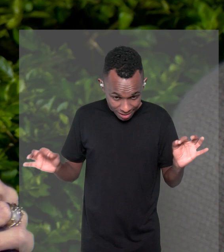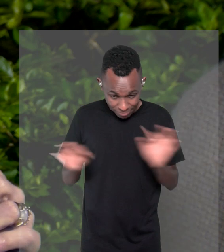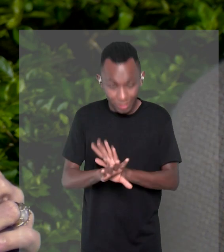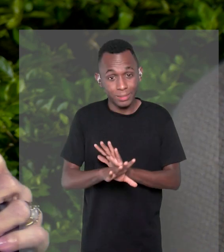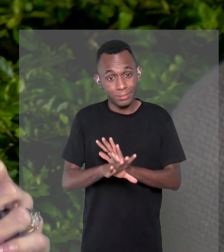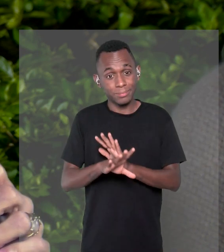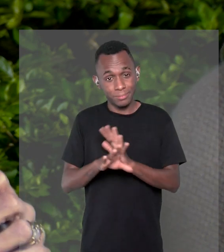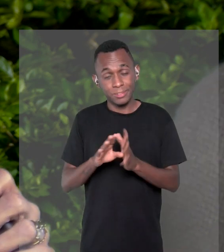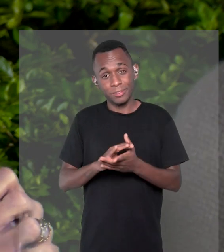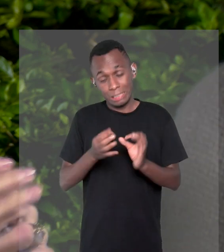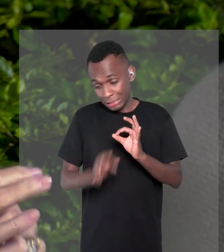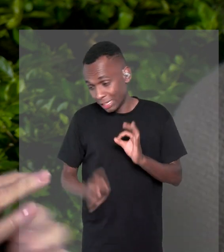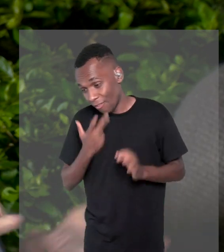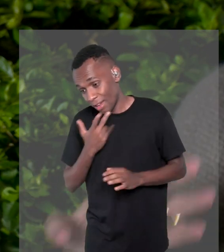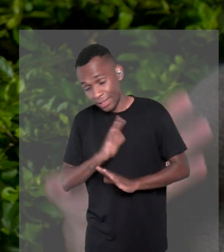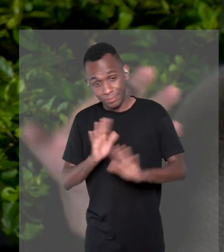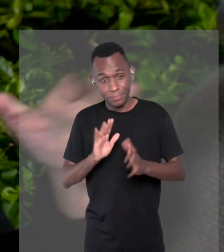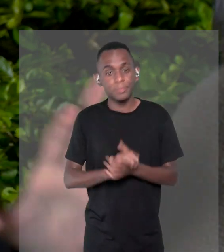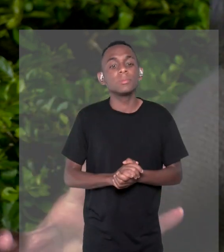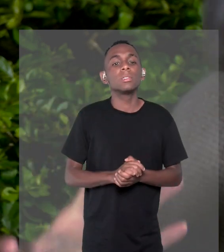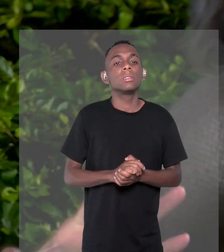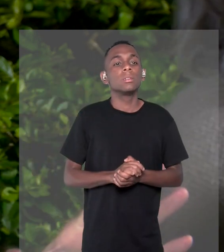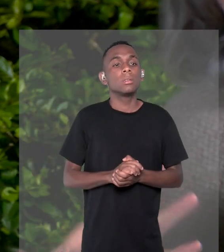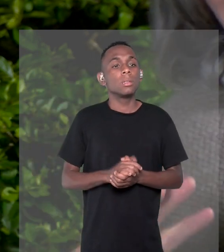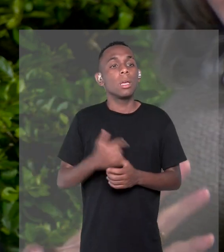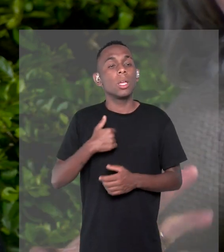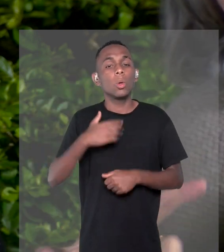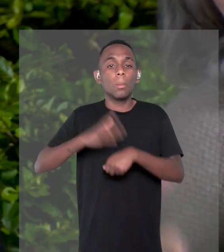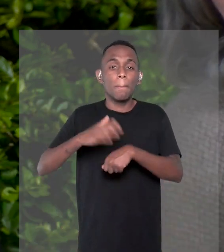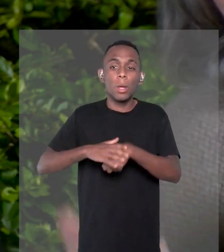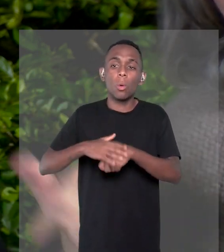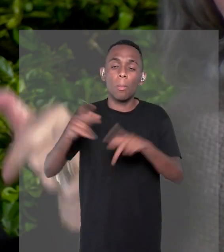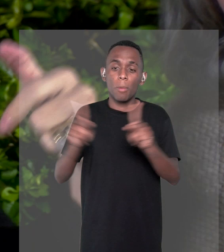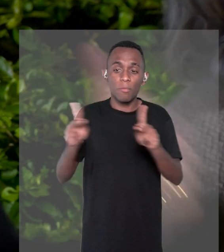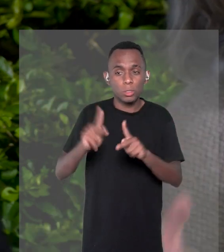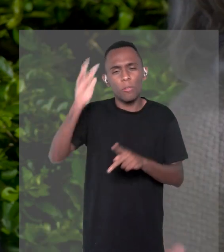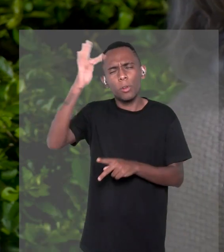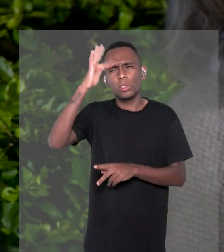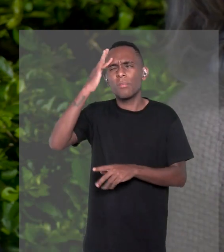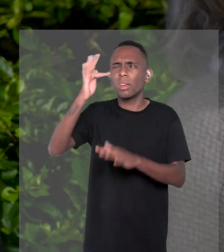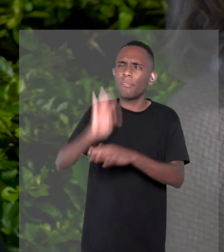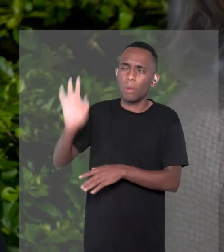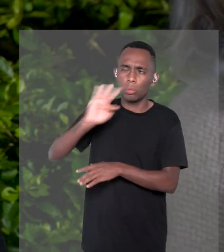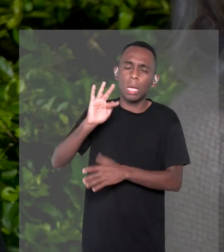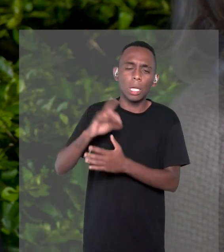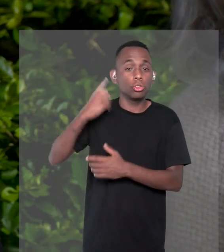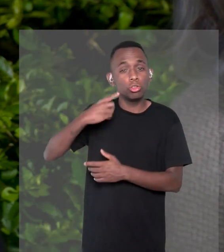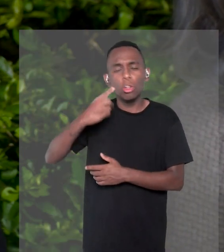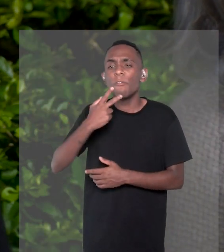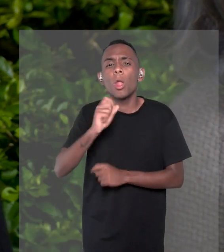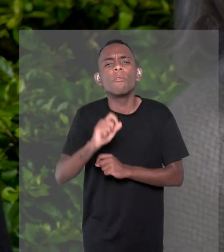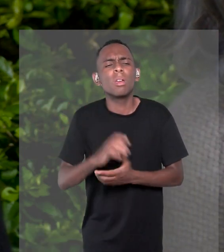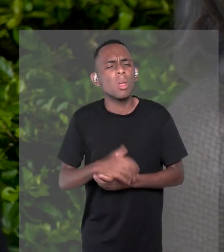lindos, e nós não. Então, é mais ou menos isso. Eu acredito que essa força da juventude pode ser a